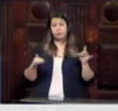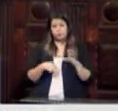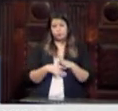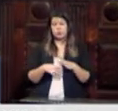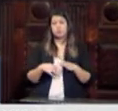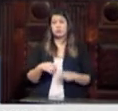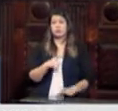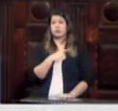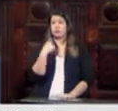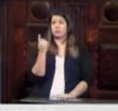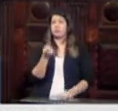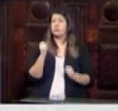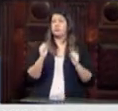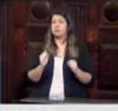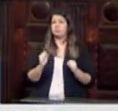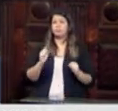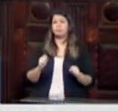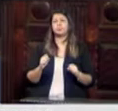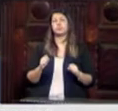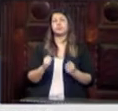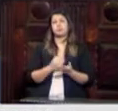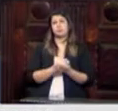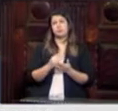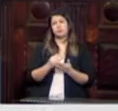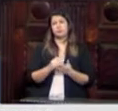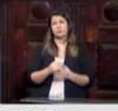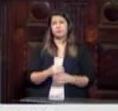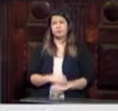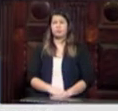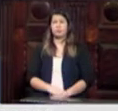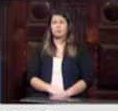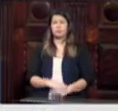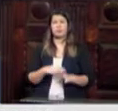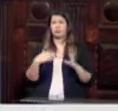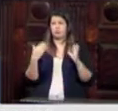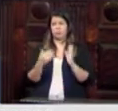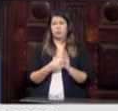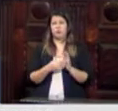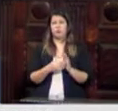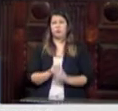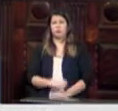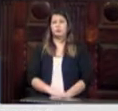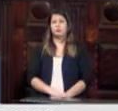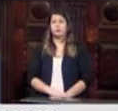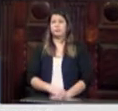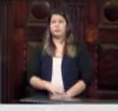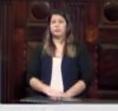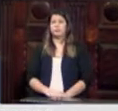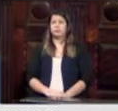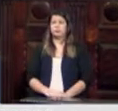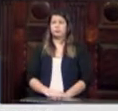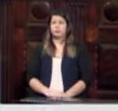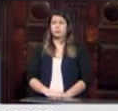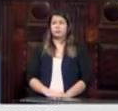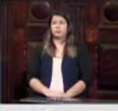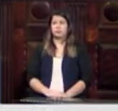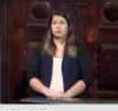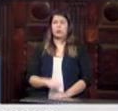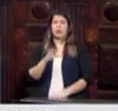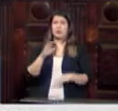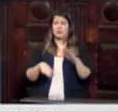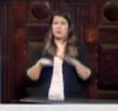a gente pode divergir aqui em tudo, em tudo. E devemos. Acho a divergência,